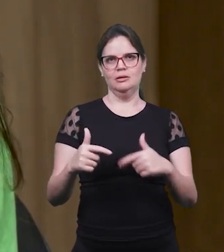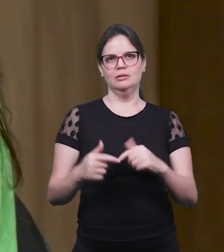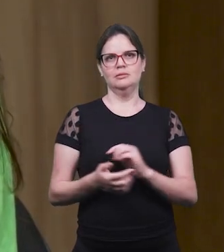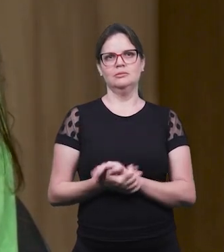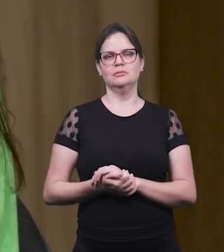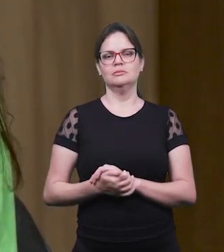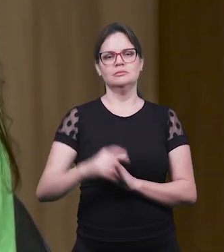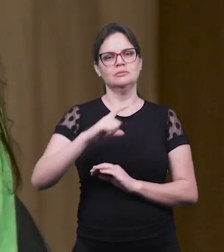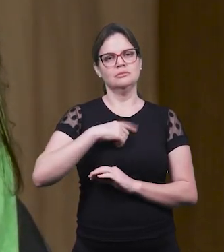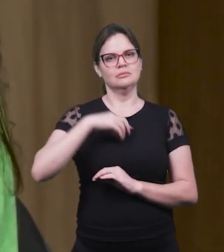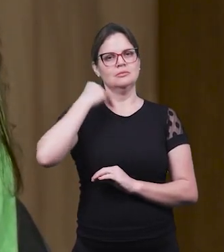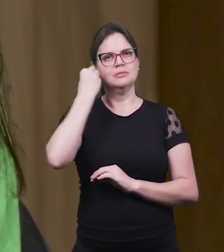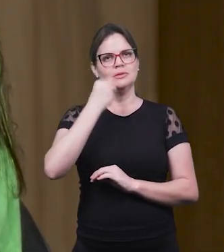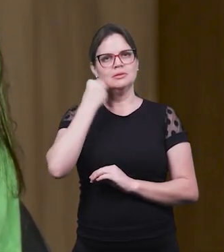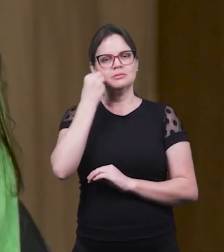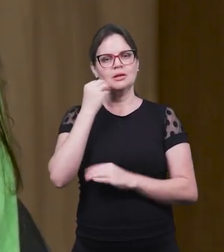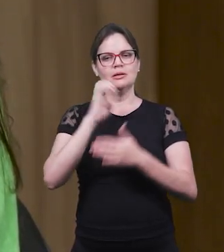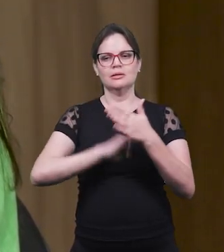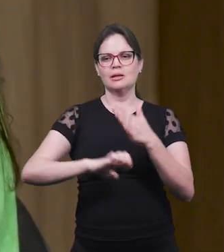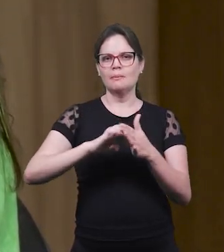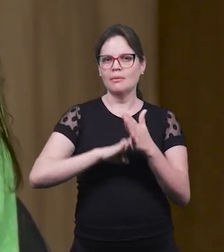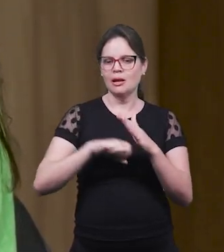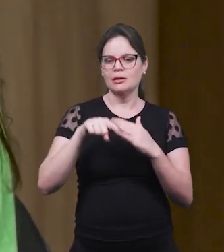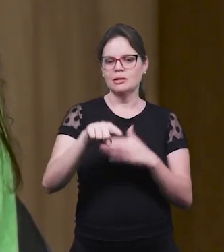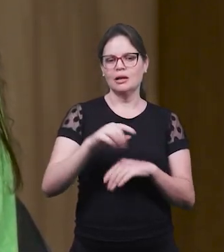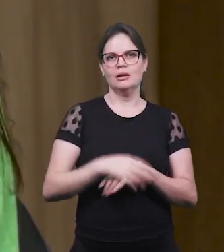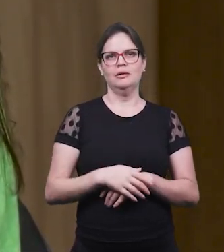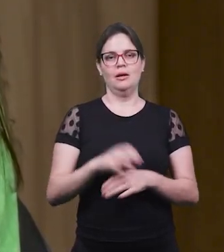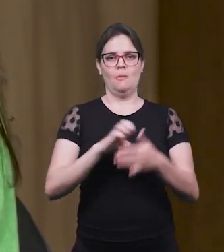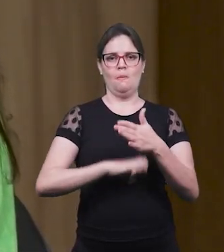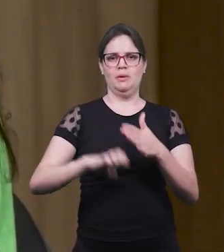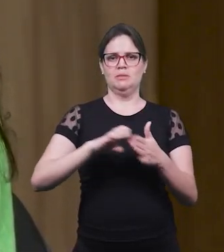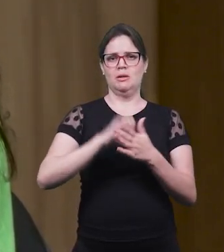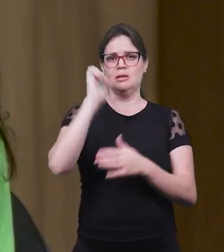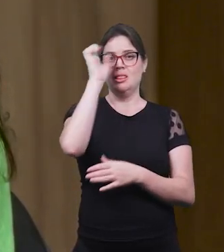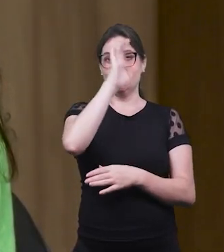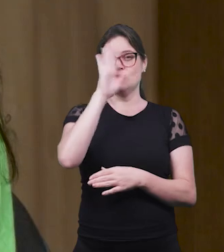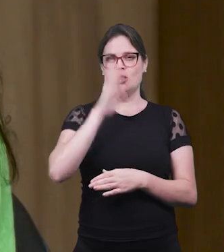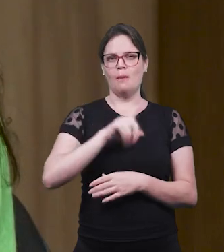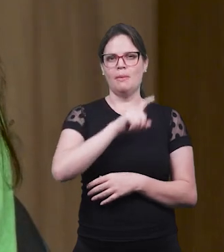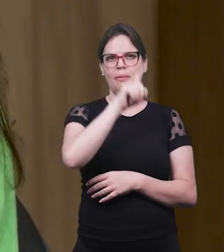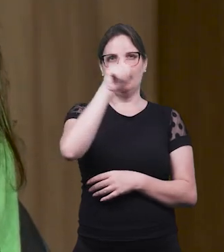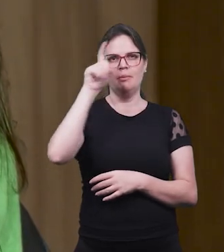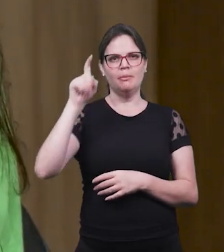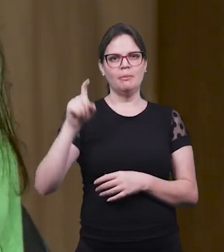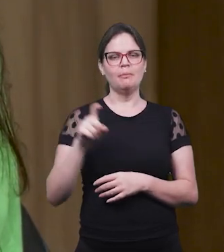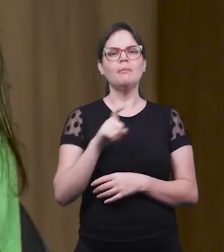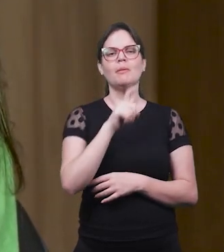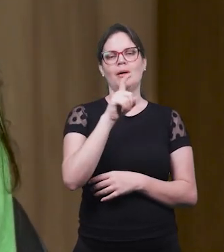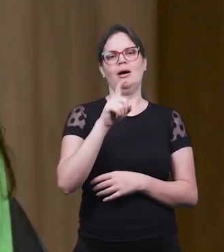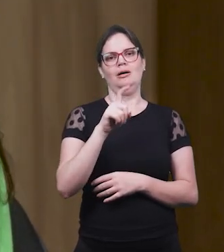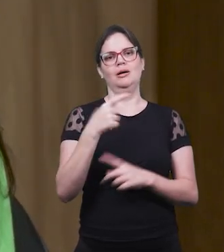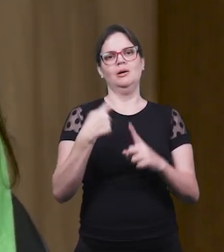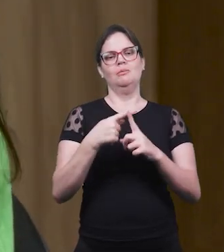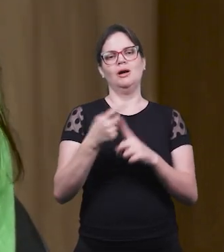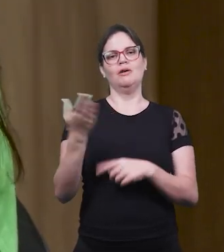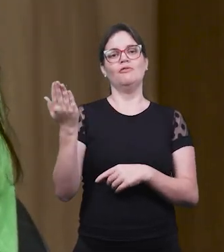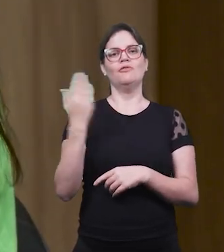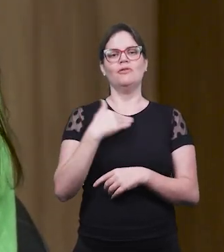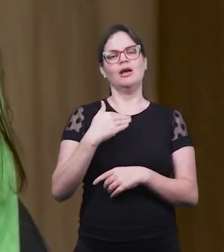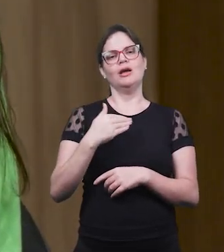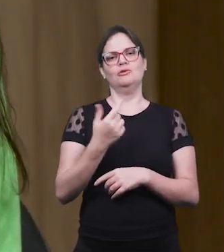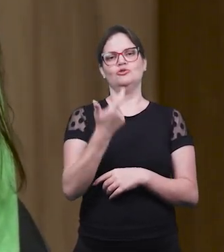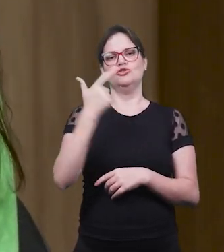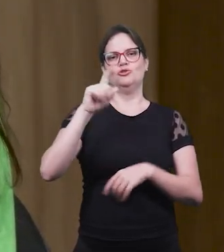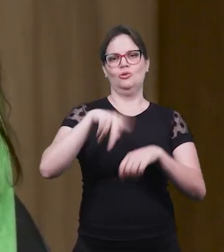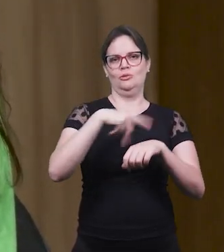Comecei a ter uma experiência em empresa, a empresa era multinacional e de colombianos, e foi ali que